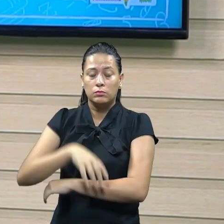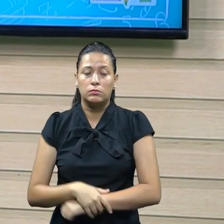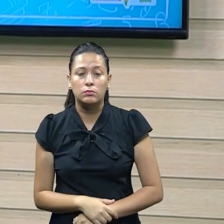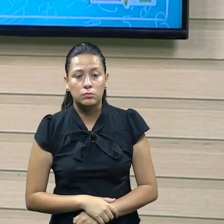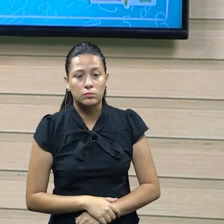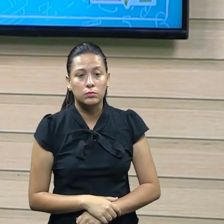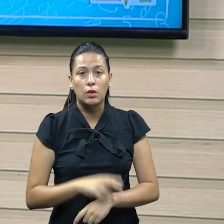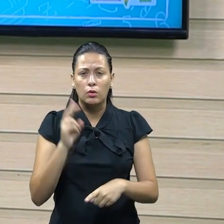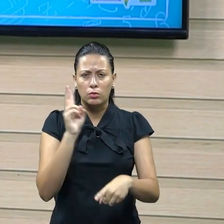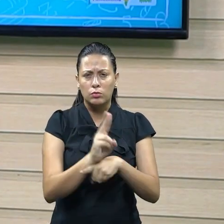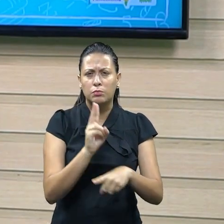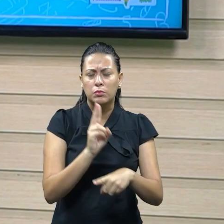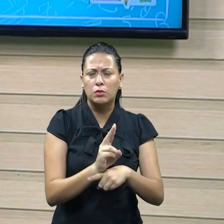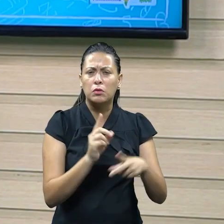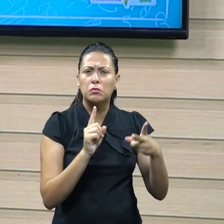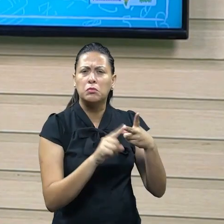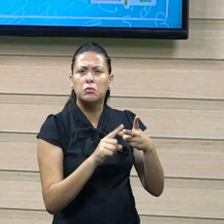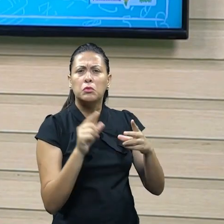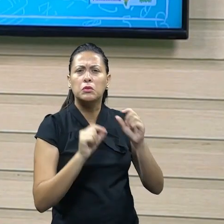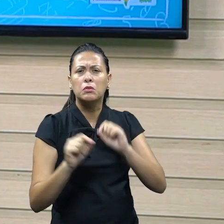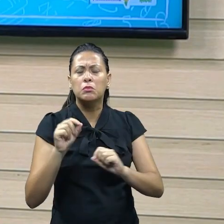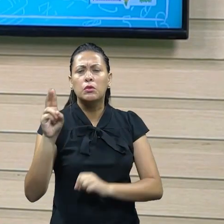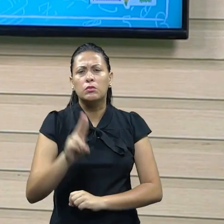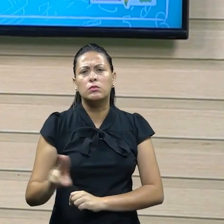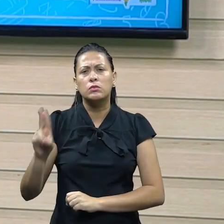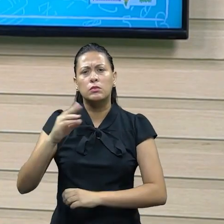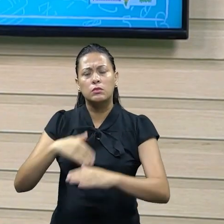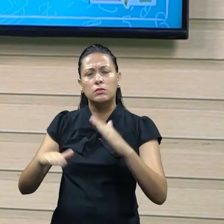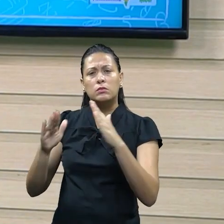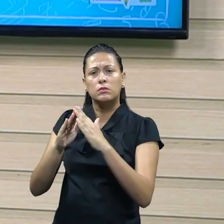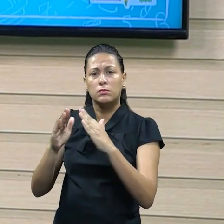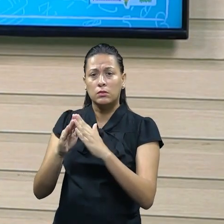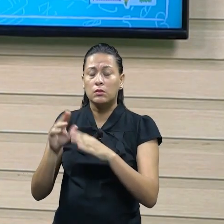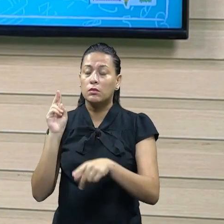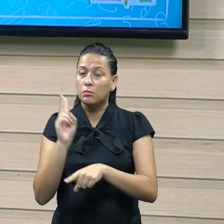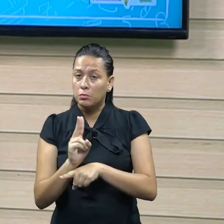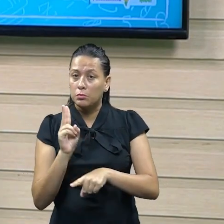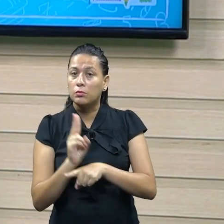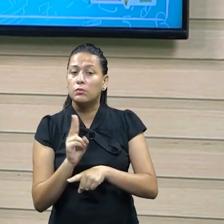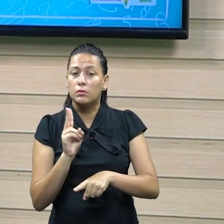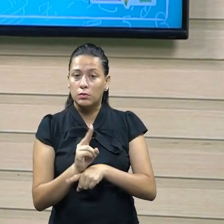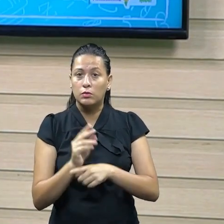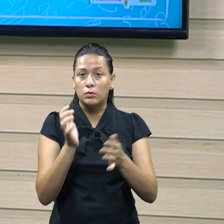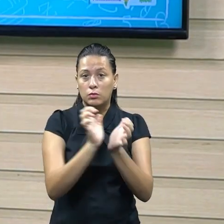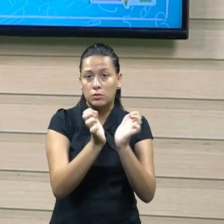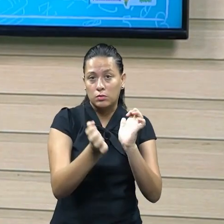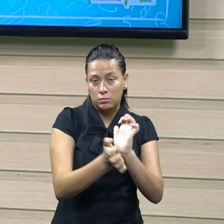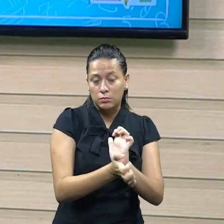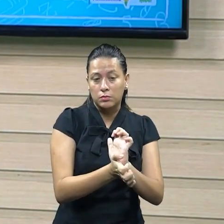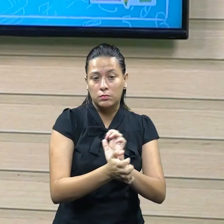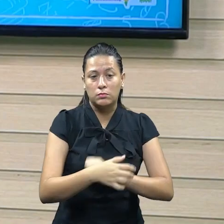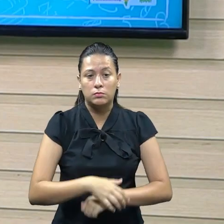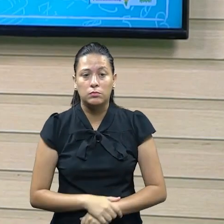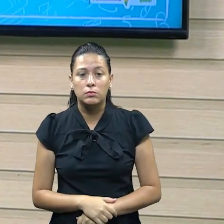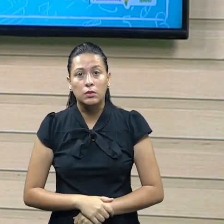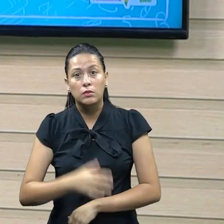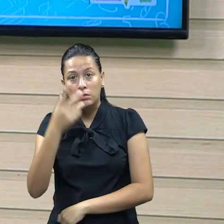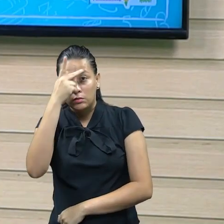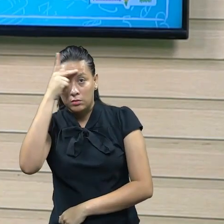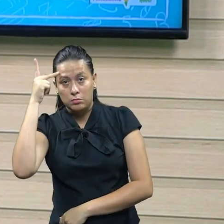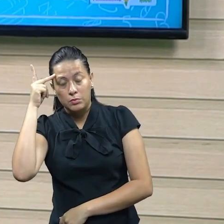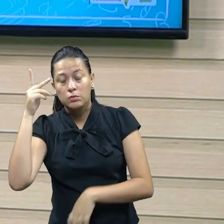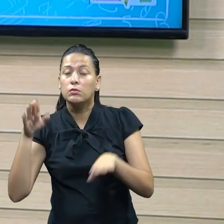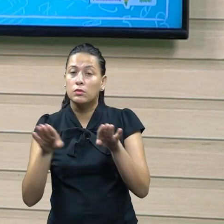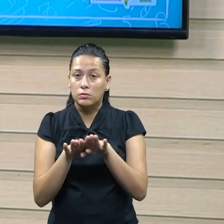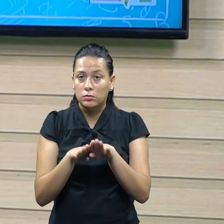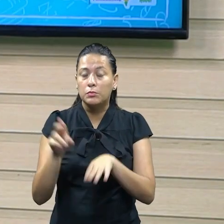é aquele em que você utiliza em casa. Ele é justamente para proteger os aparelhos e as pessoas que estão ali,